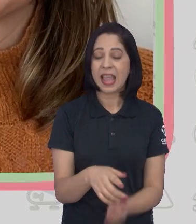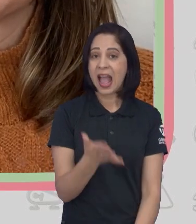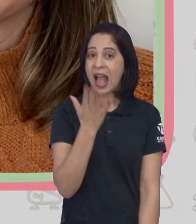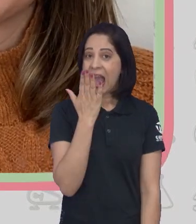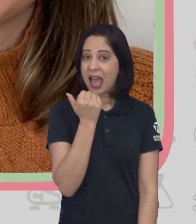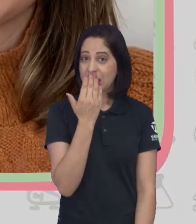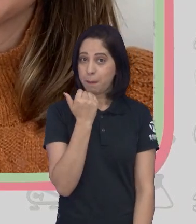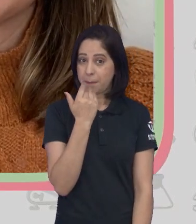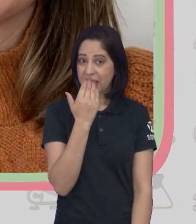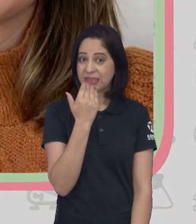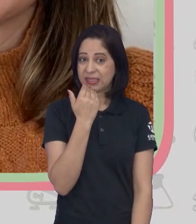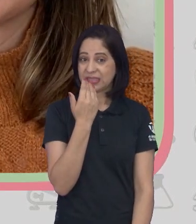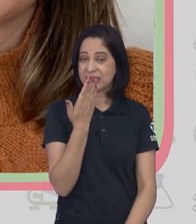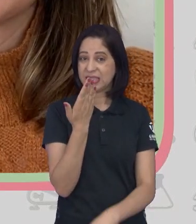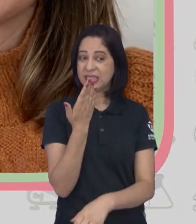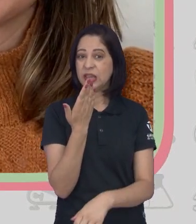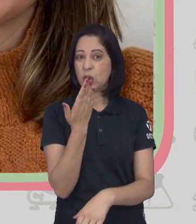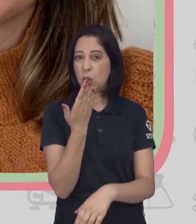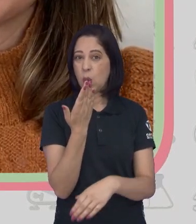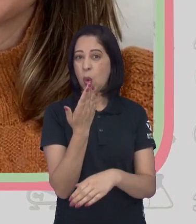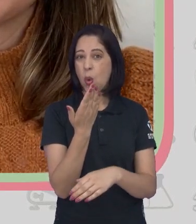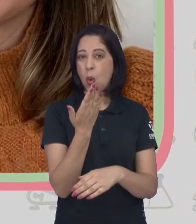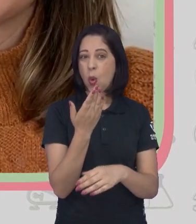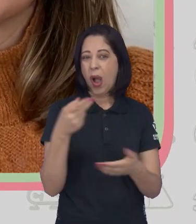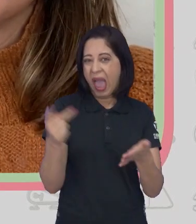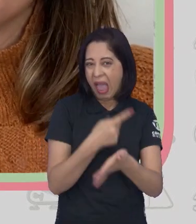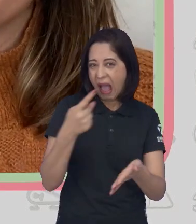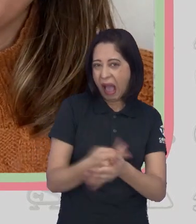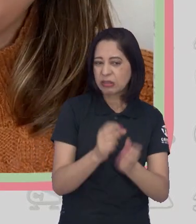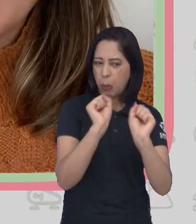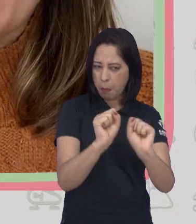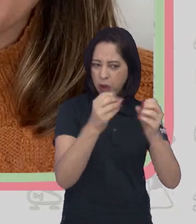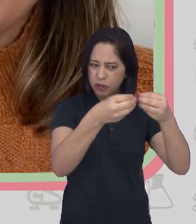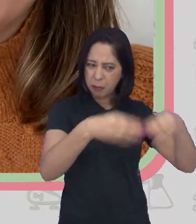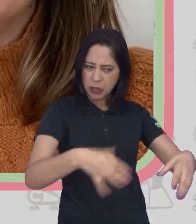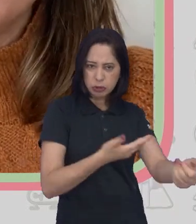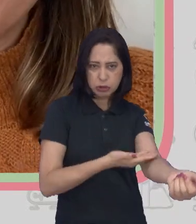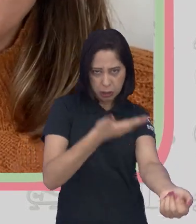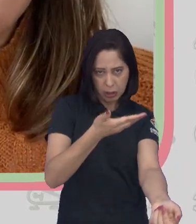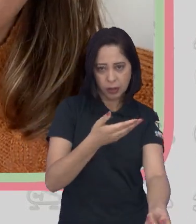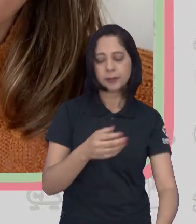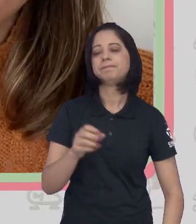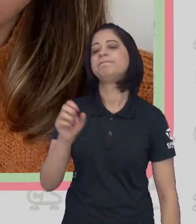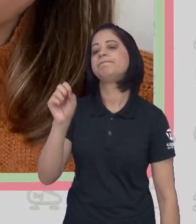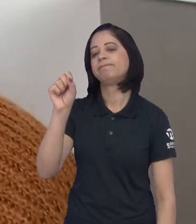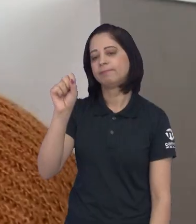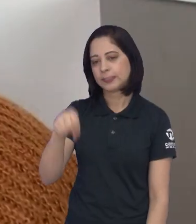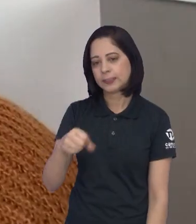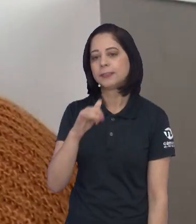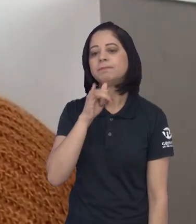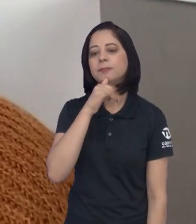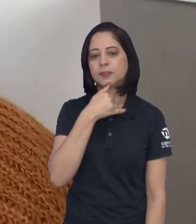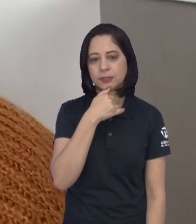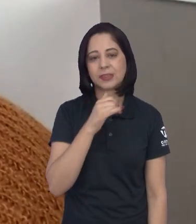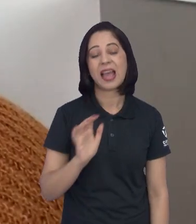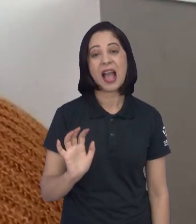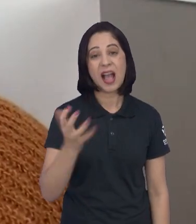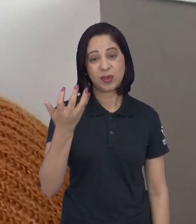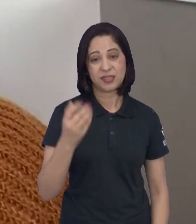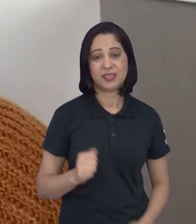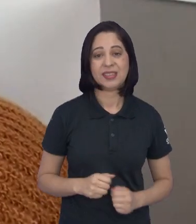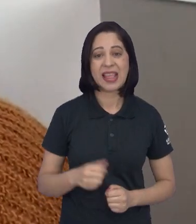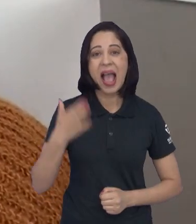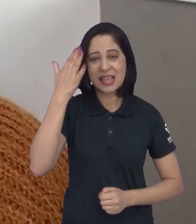influenciar no aumento da pressão arterial vamos lá infelizmente é muito comum o consumo dos